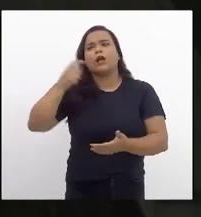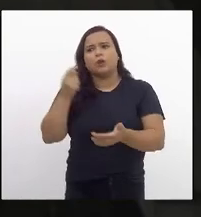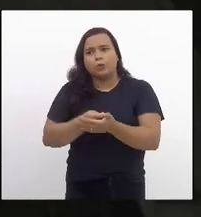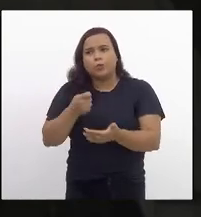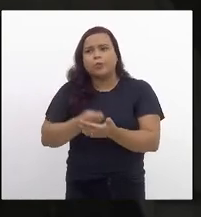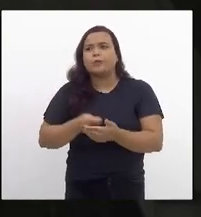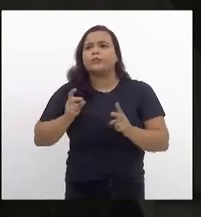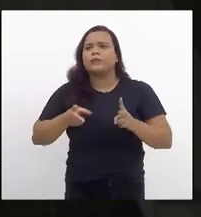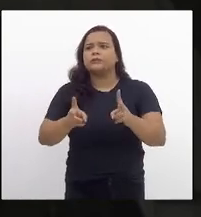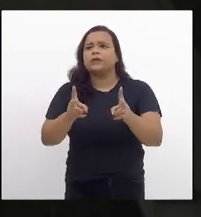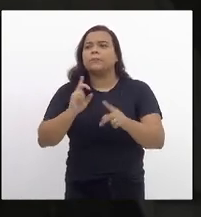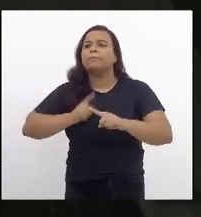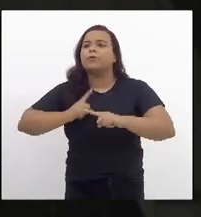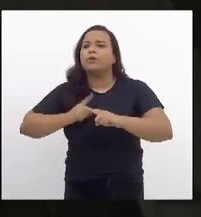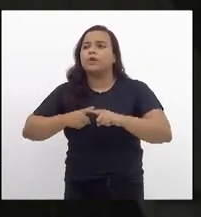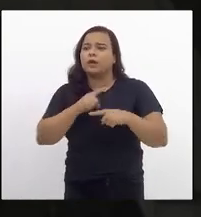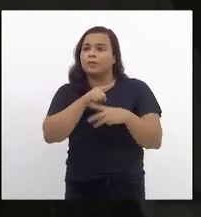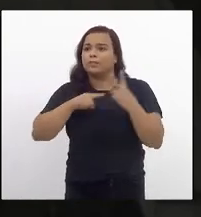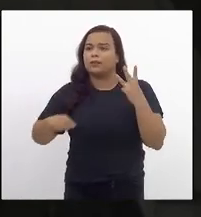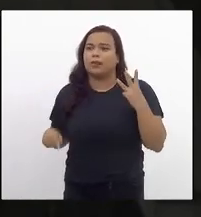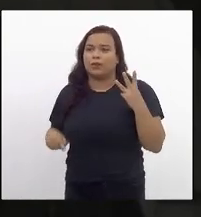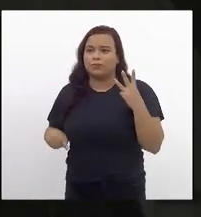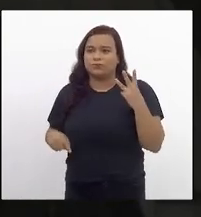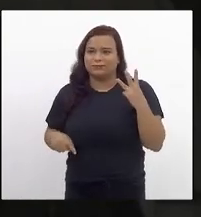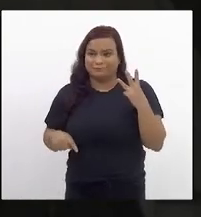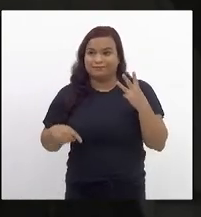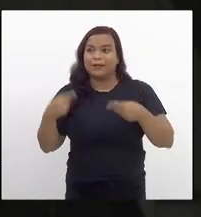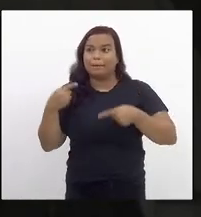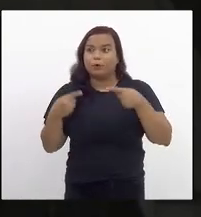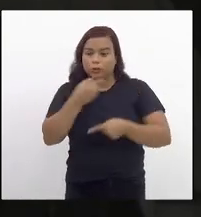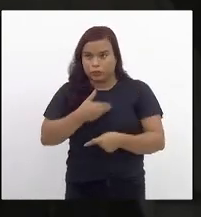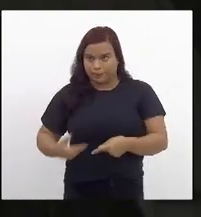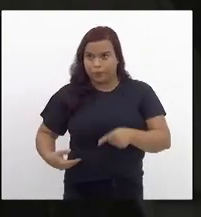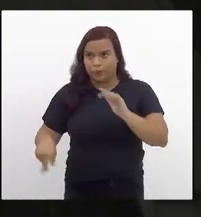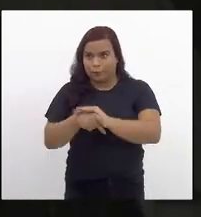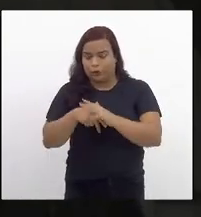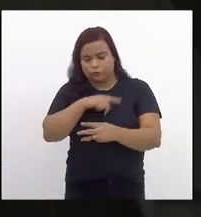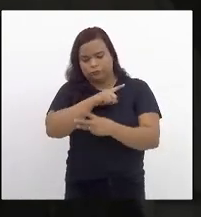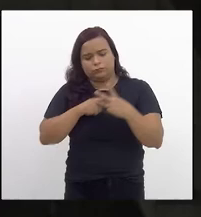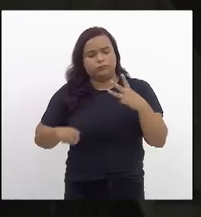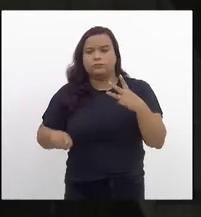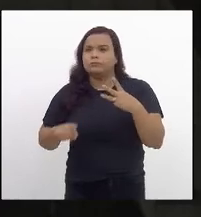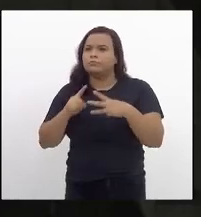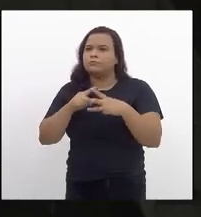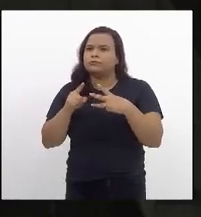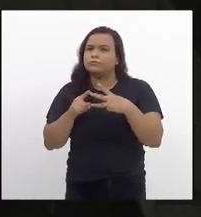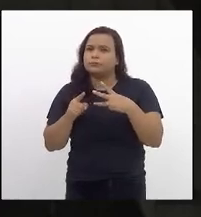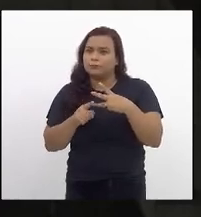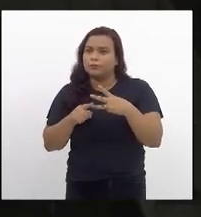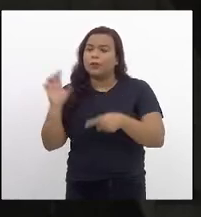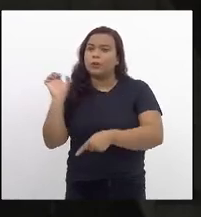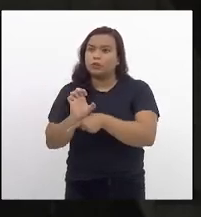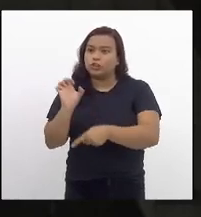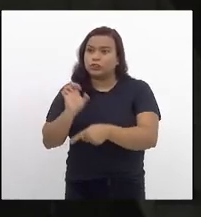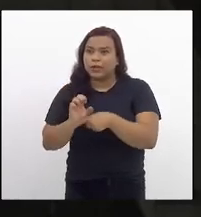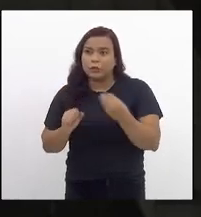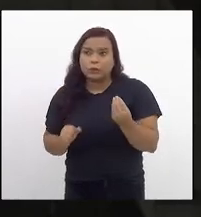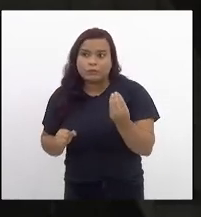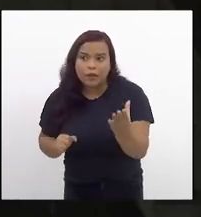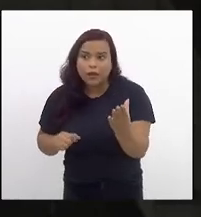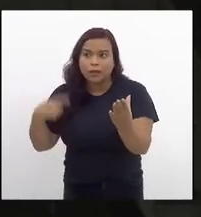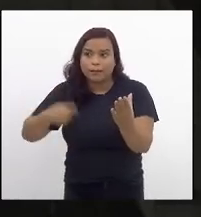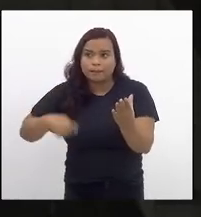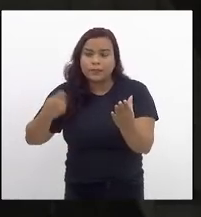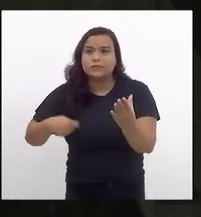porque as três políticas públicas que pelo menos o estado deve dar com